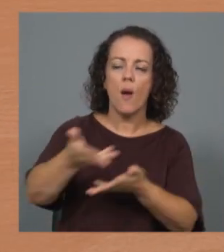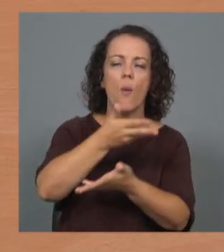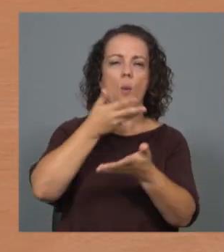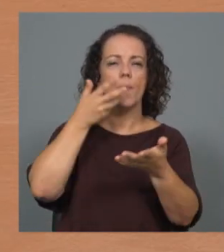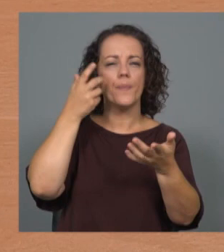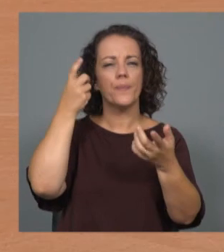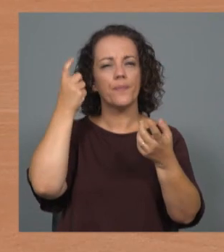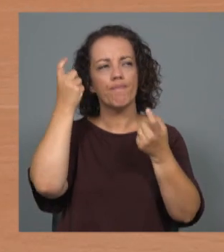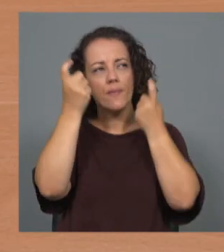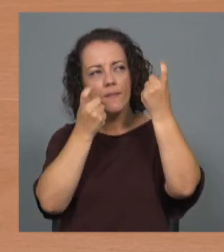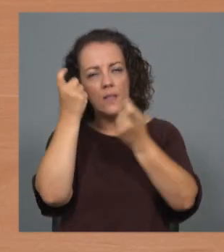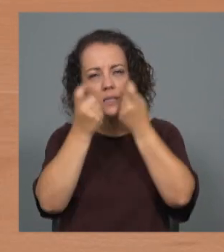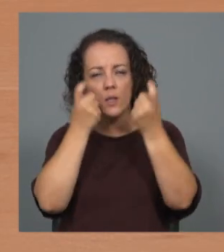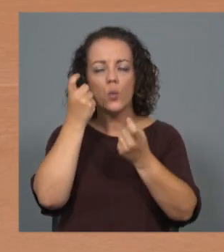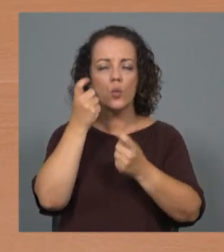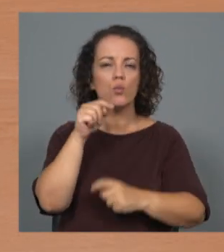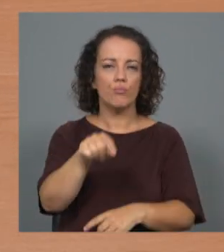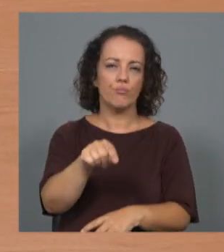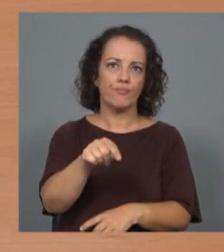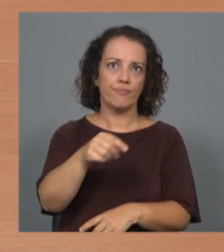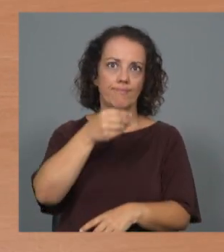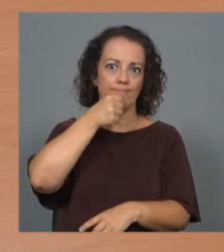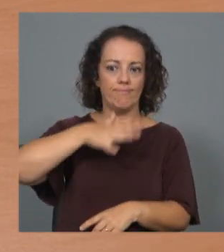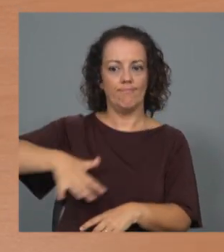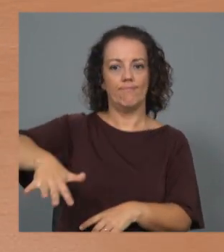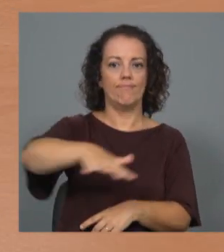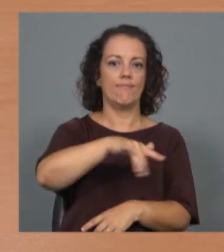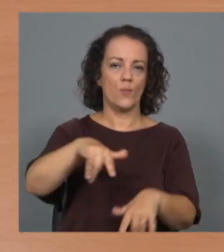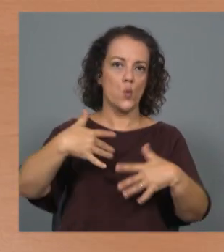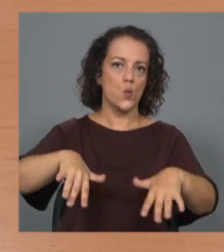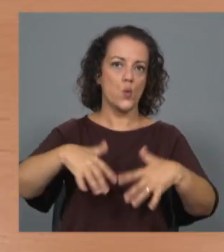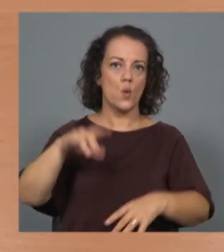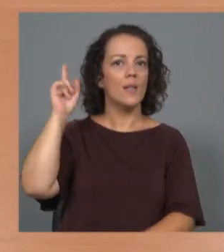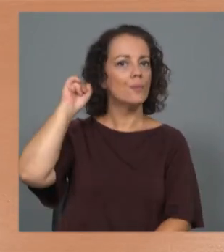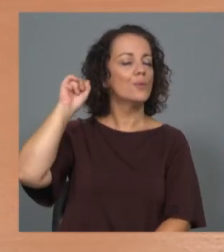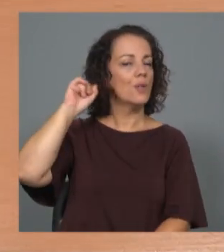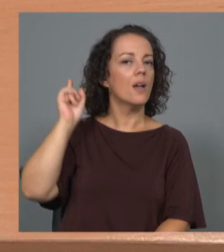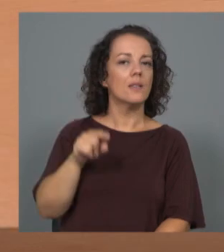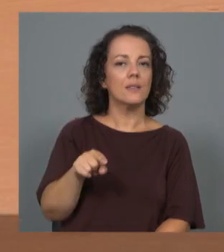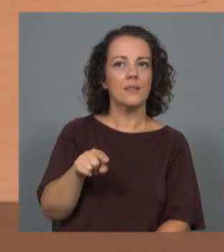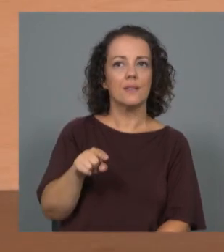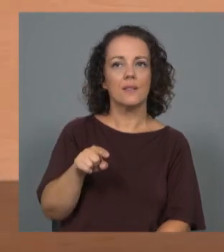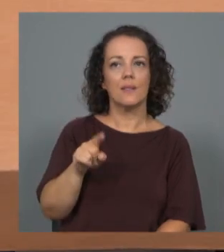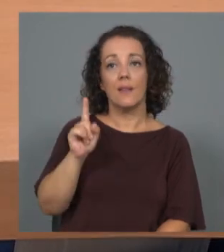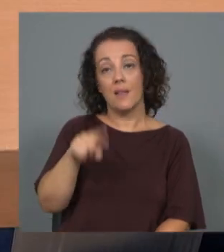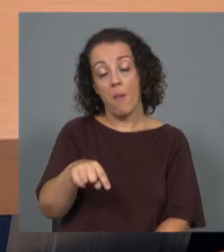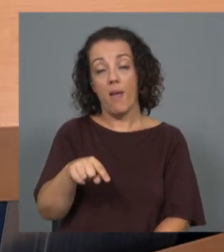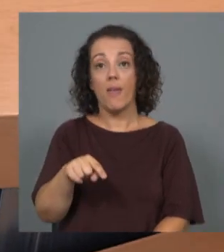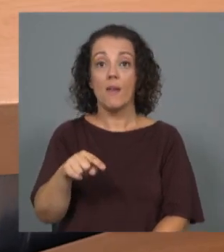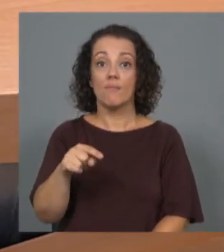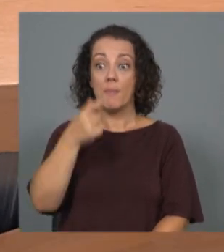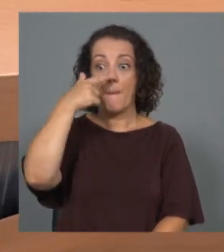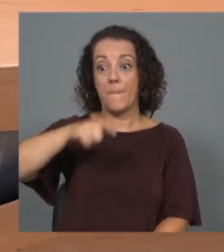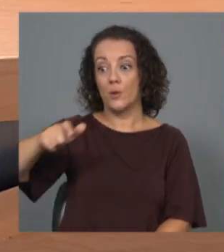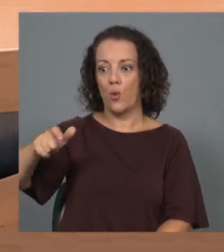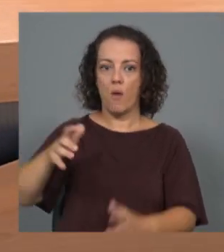reflexão neste lugar tão central, desde logo também para que venham o mais possível, não é,